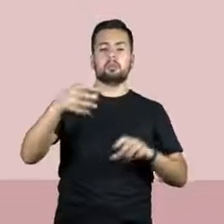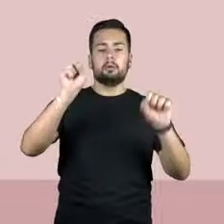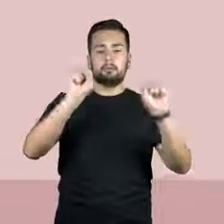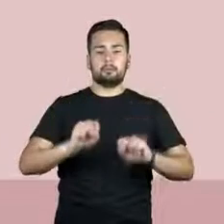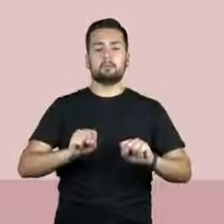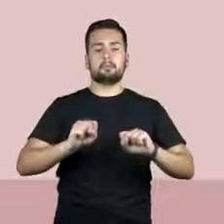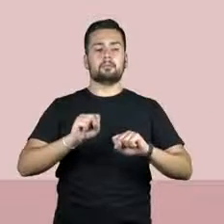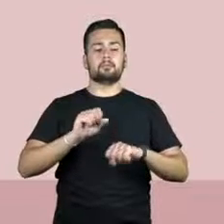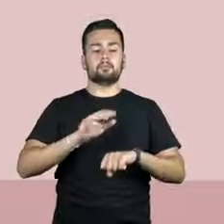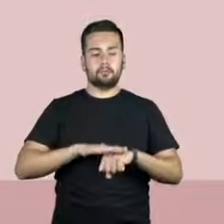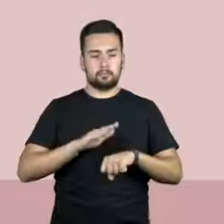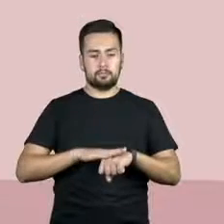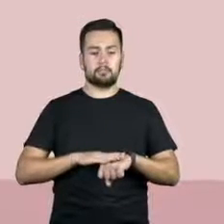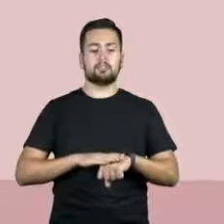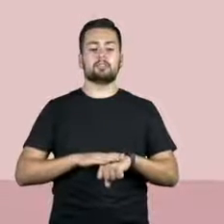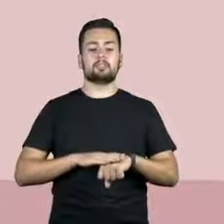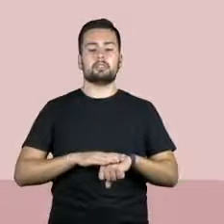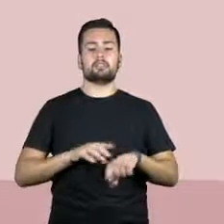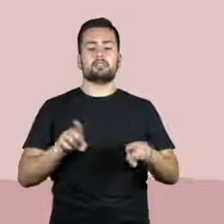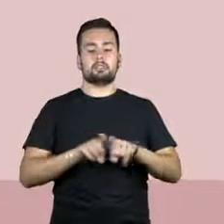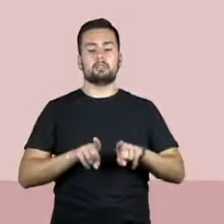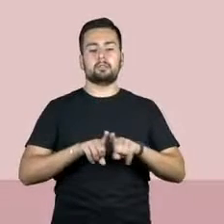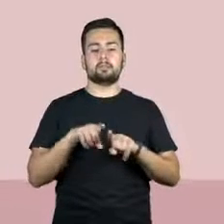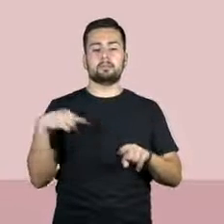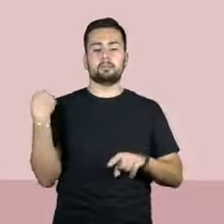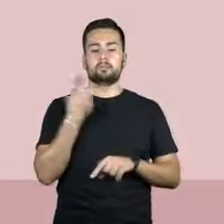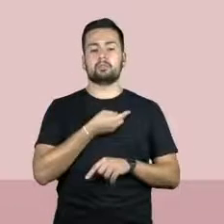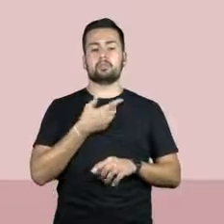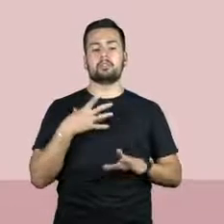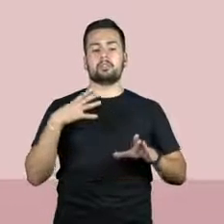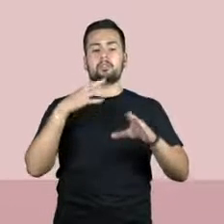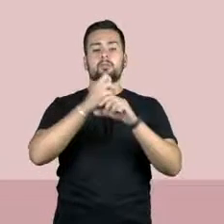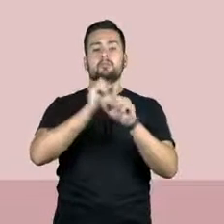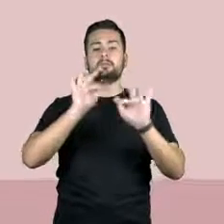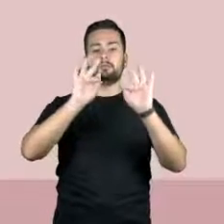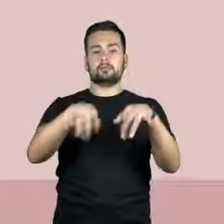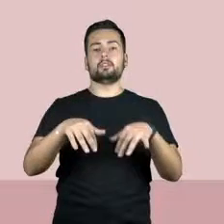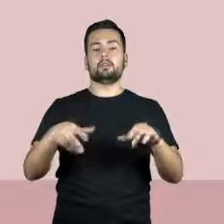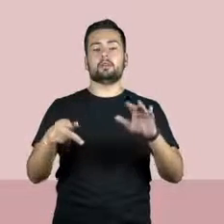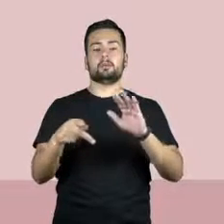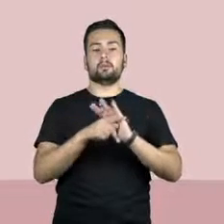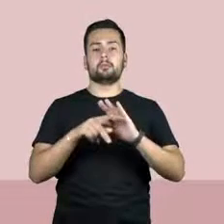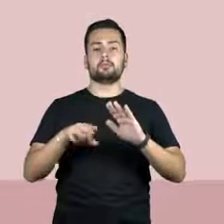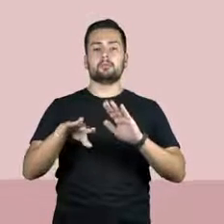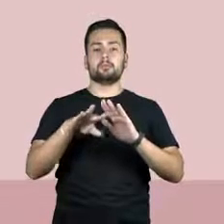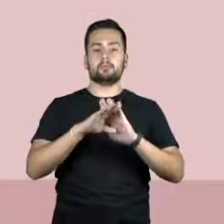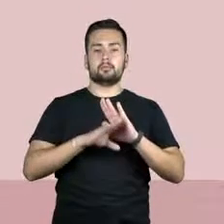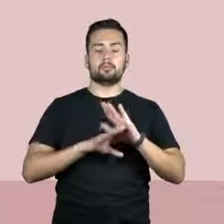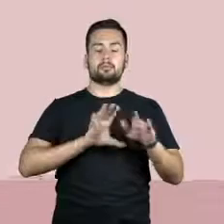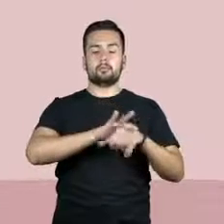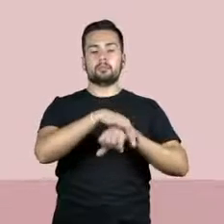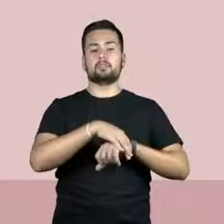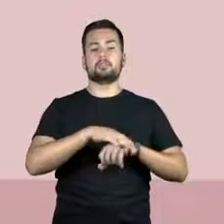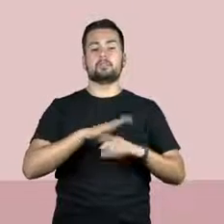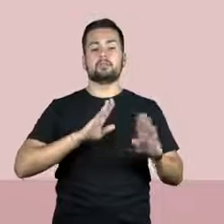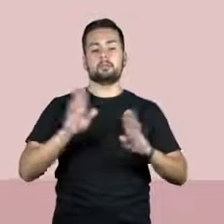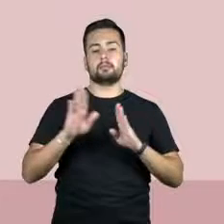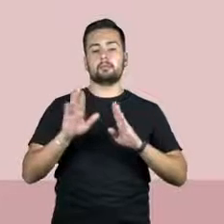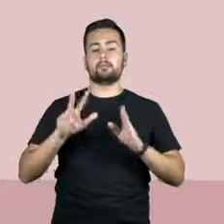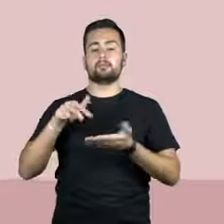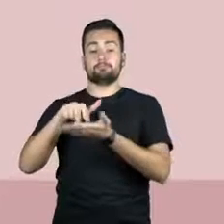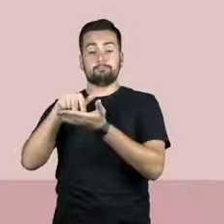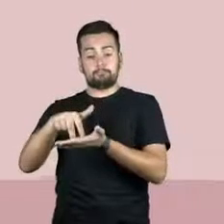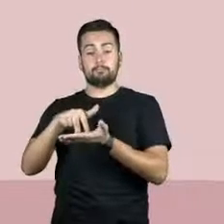manualmente preenchendo ela, a gente vai chegar na fórmula final do fator de segurança. Momentos que tendem a estabilizar,